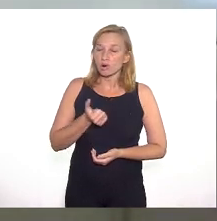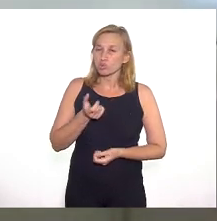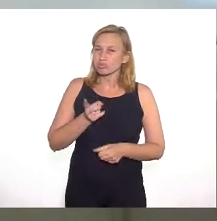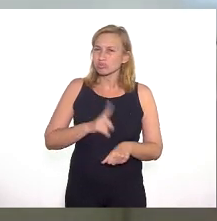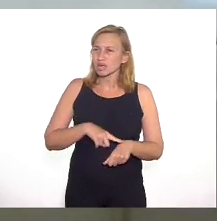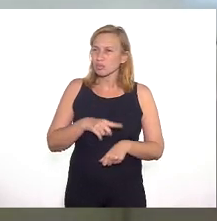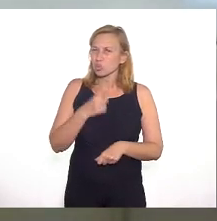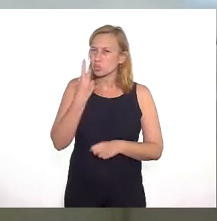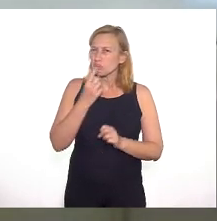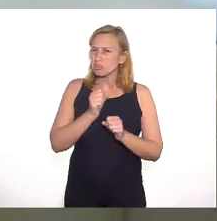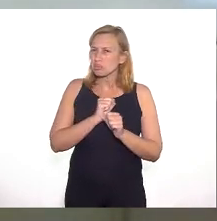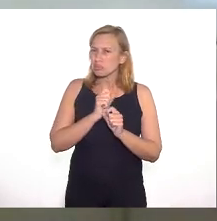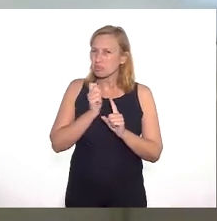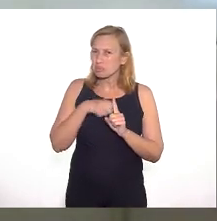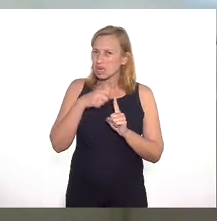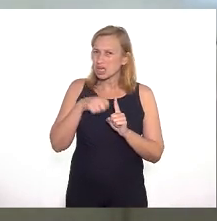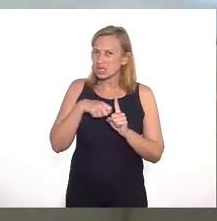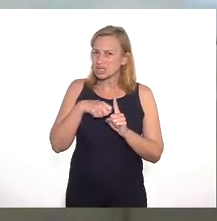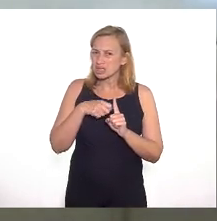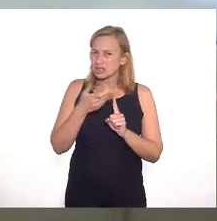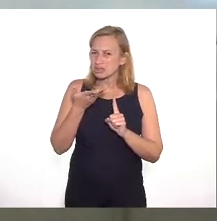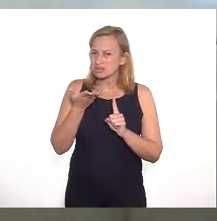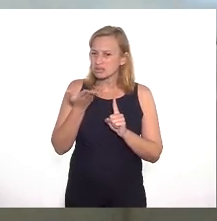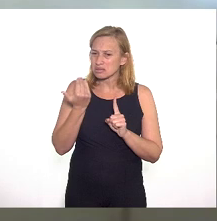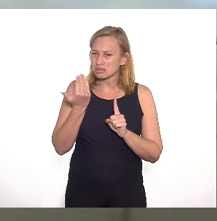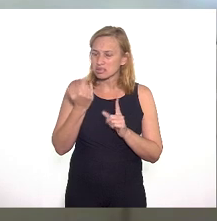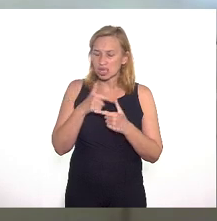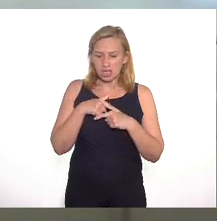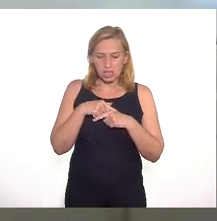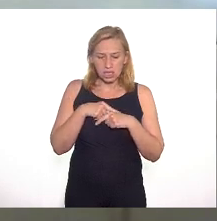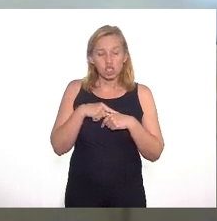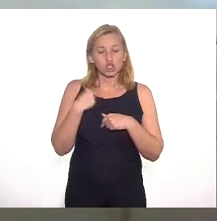mês aproximadamente, nós